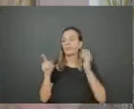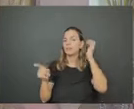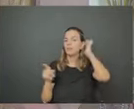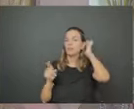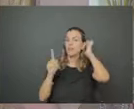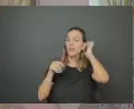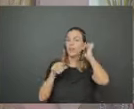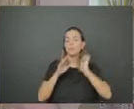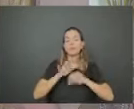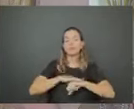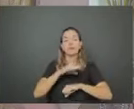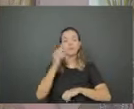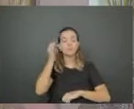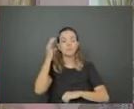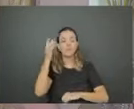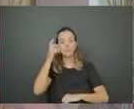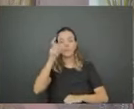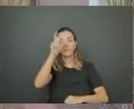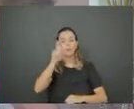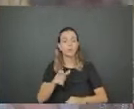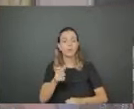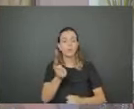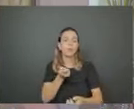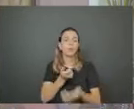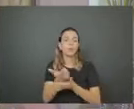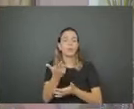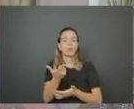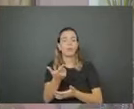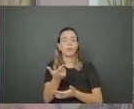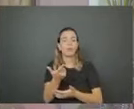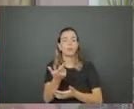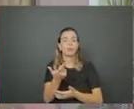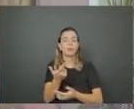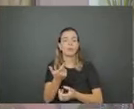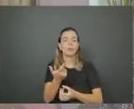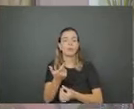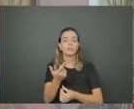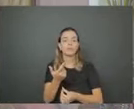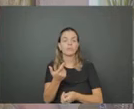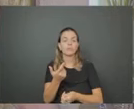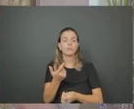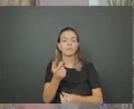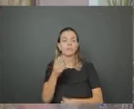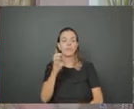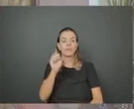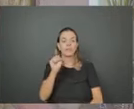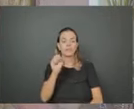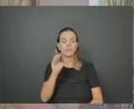cidadão comprar um escapamento sem todas as peças a que pertence por um